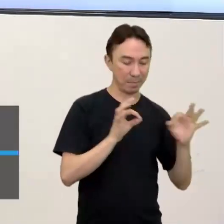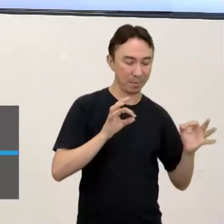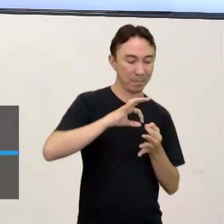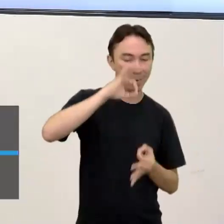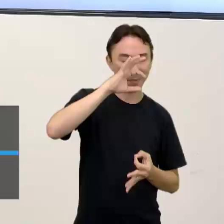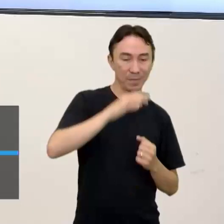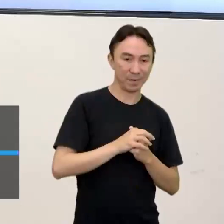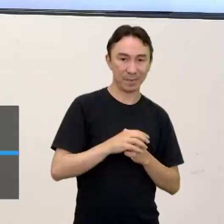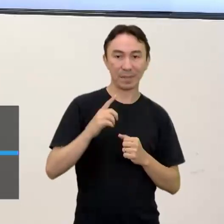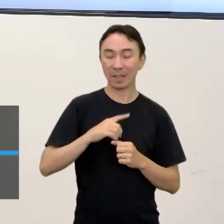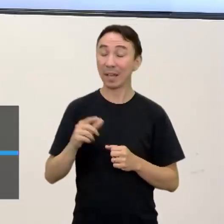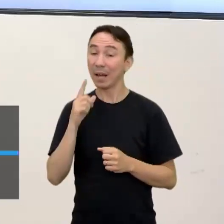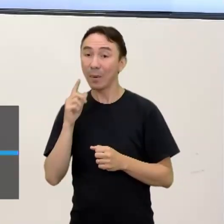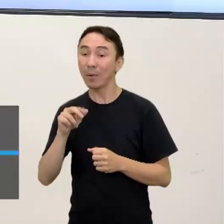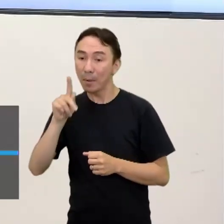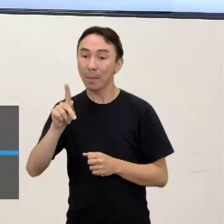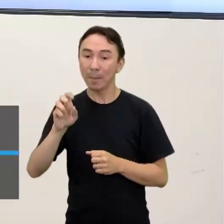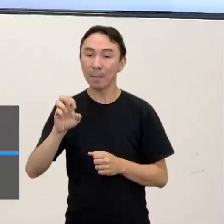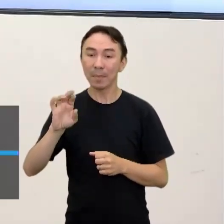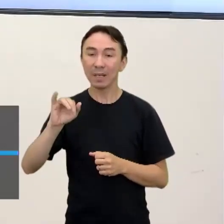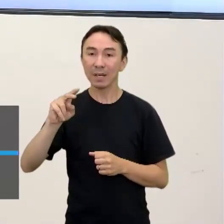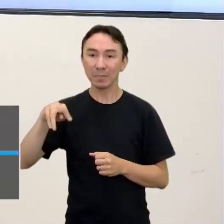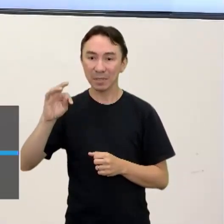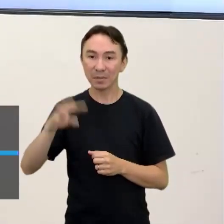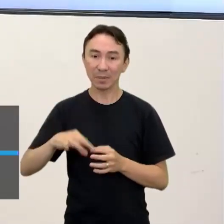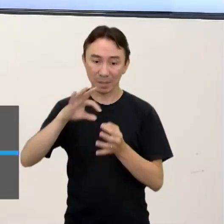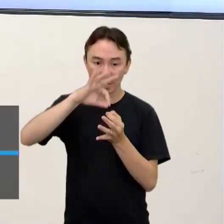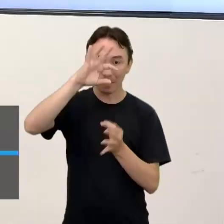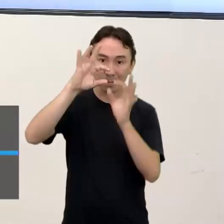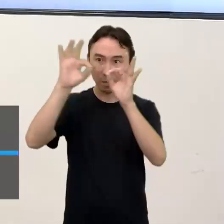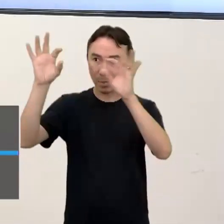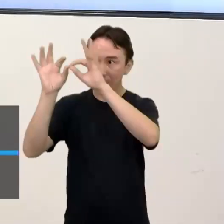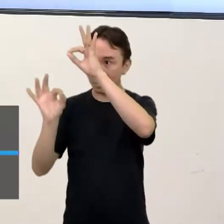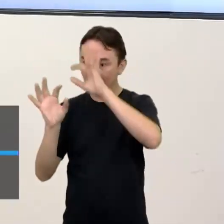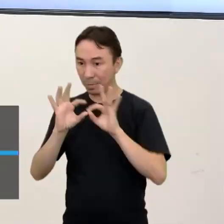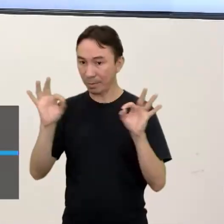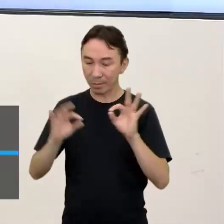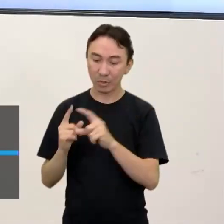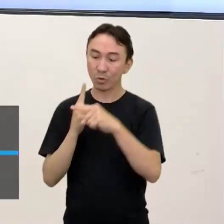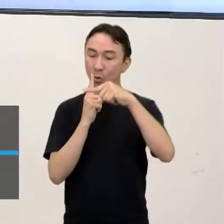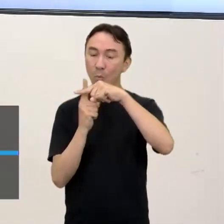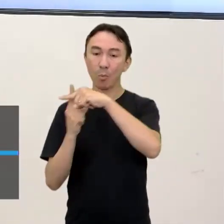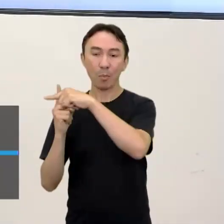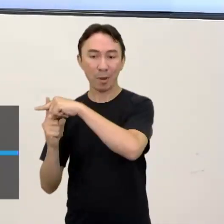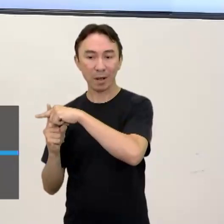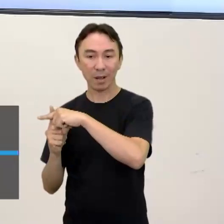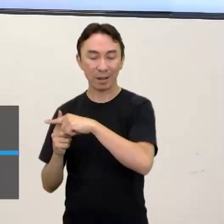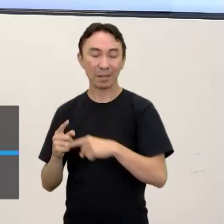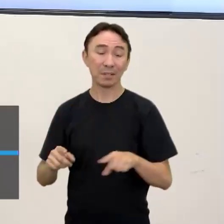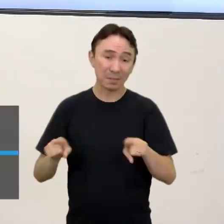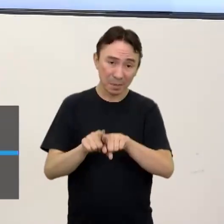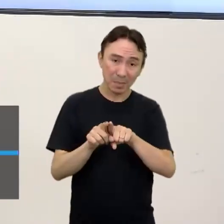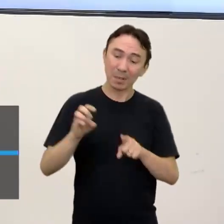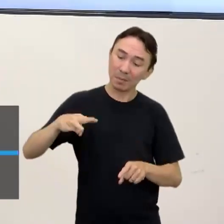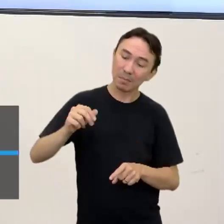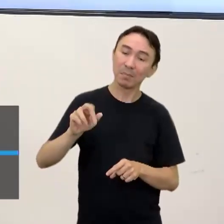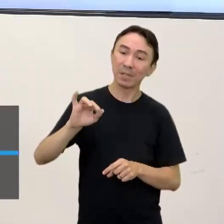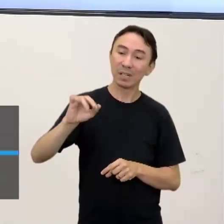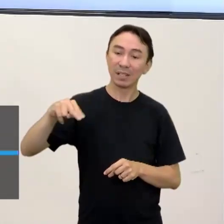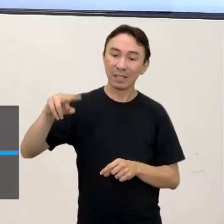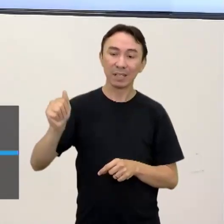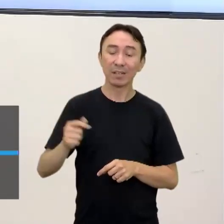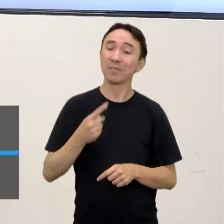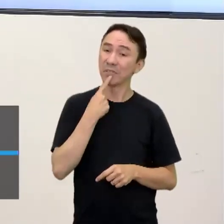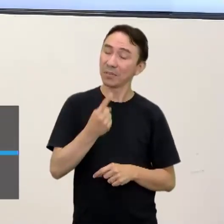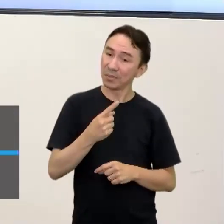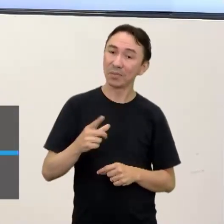ele somou todos os lados, né? Mesma coisa, a Marina disse também, ó. O perímetro, ele somou os lados, né? E